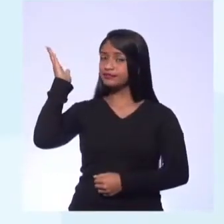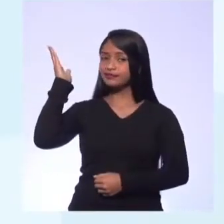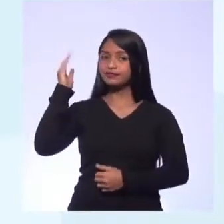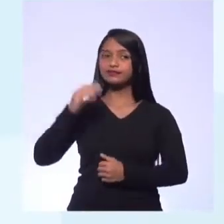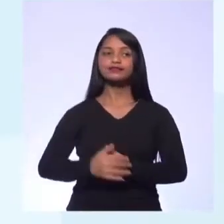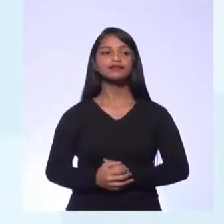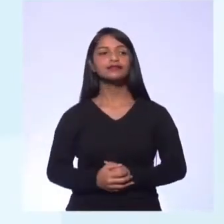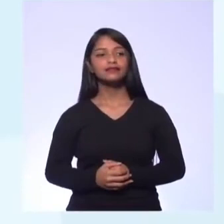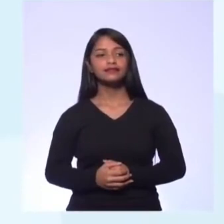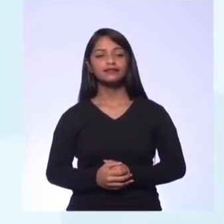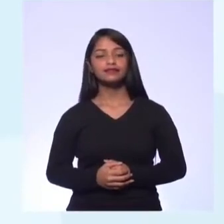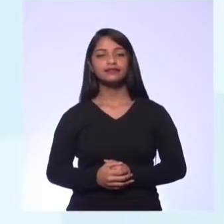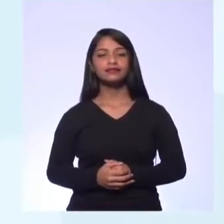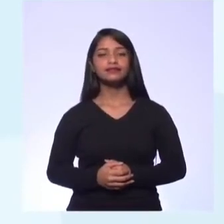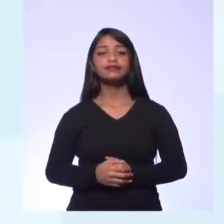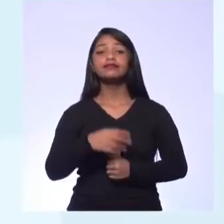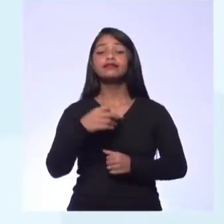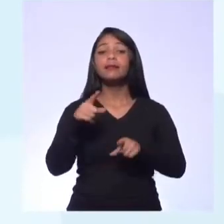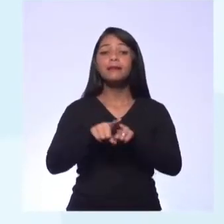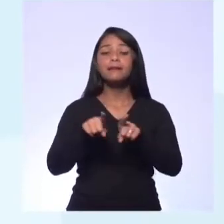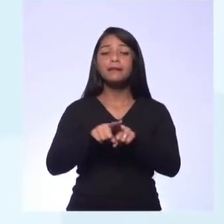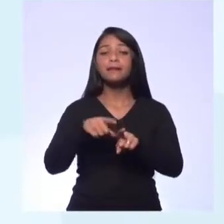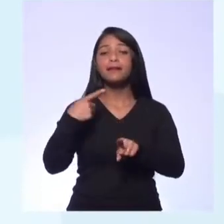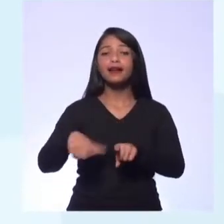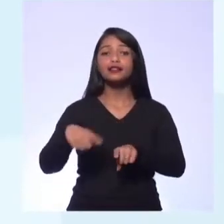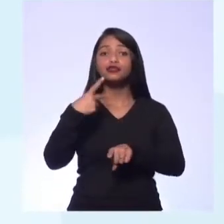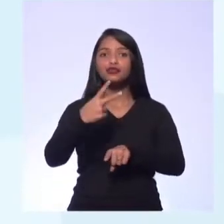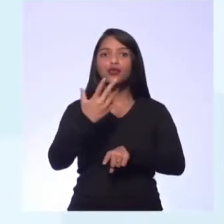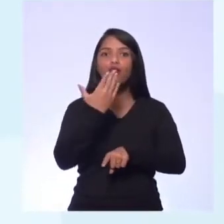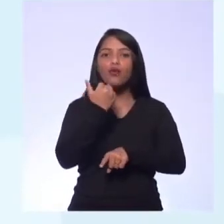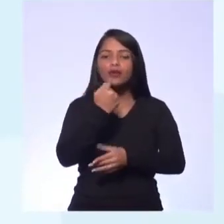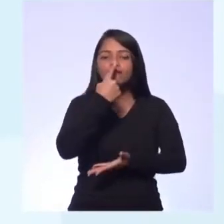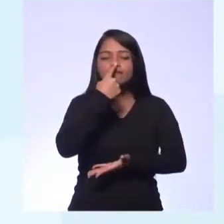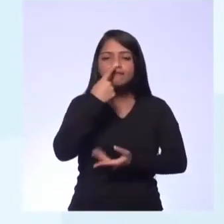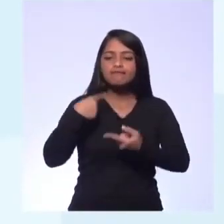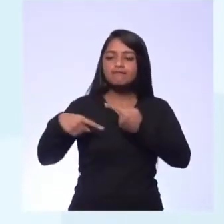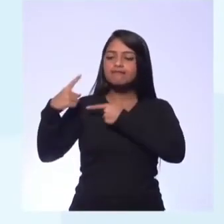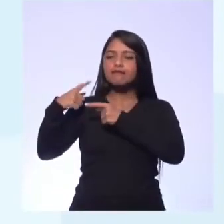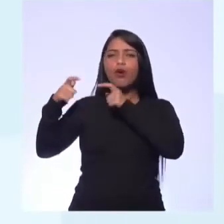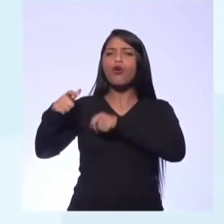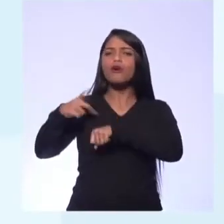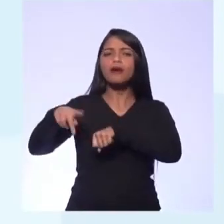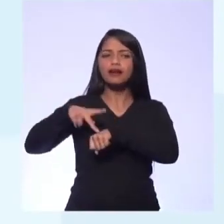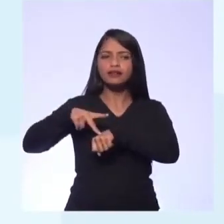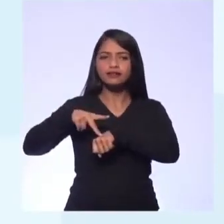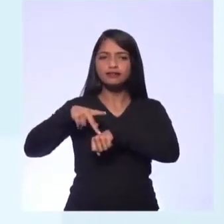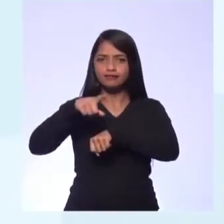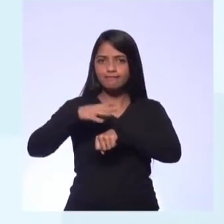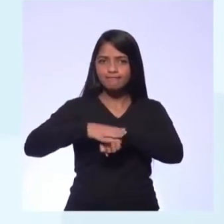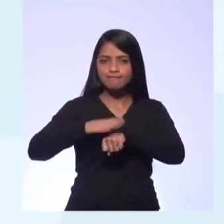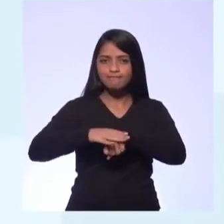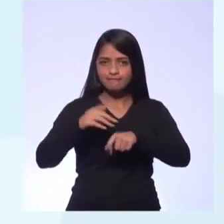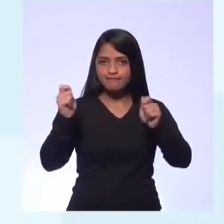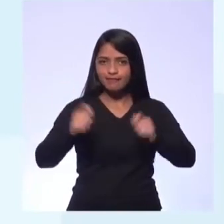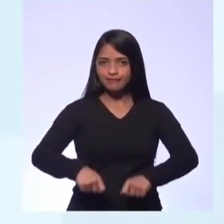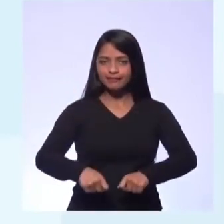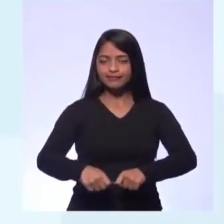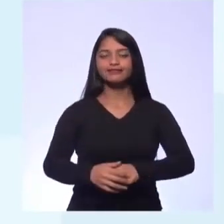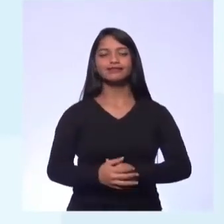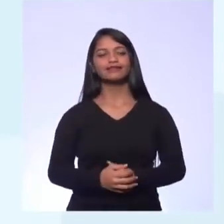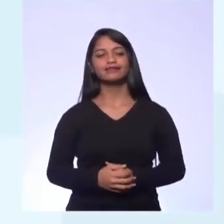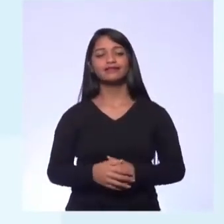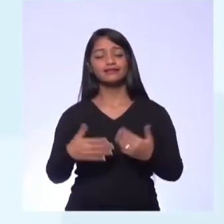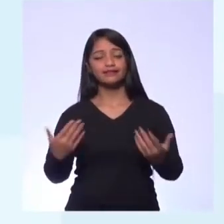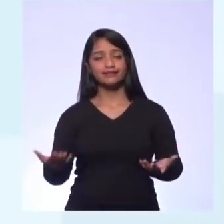it from? E de onde que é? Can you make it? Você pode fazer? Então, a gente vai fazer essa feira aí virtual, certo? Como lição